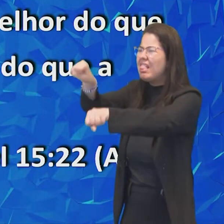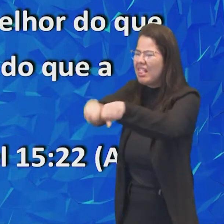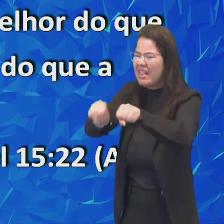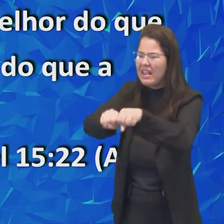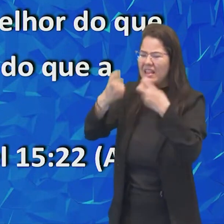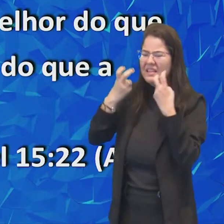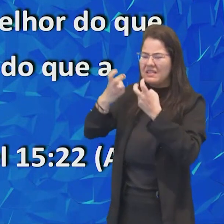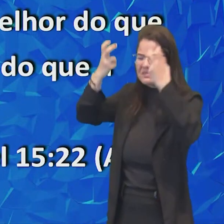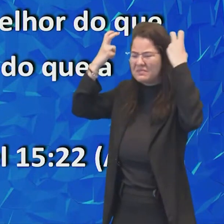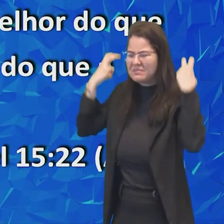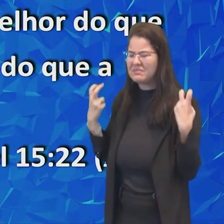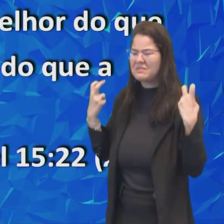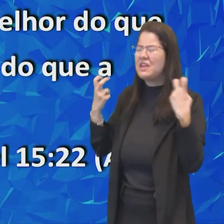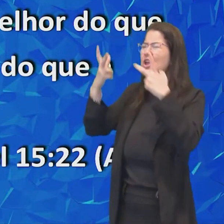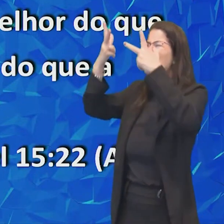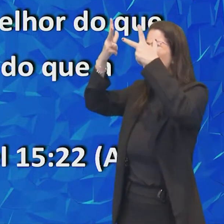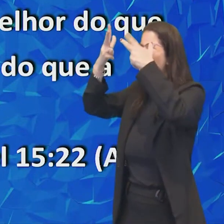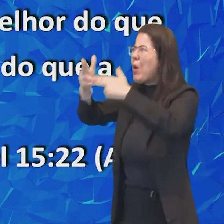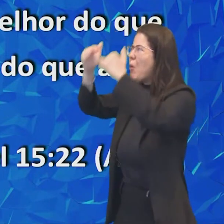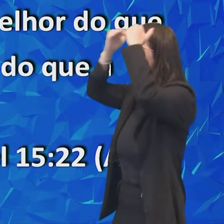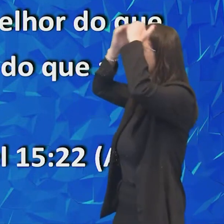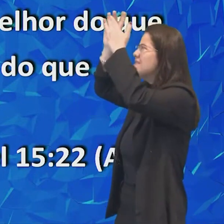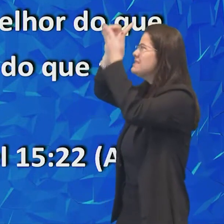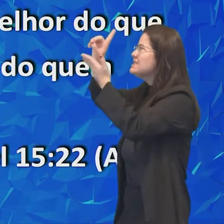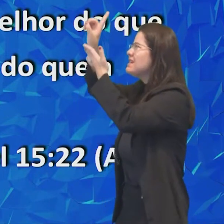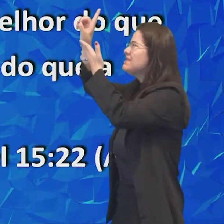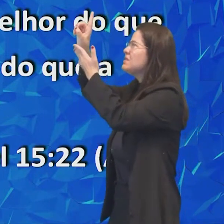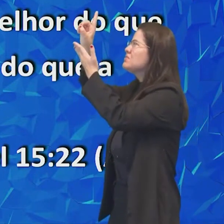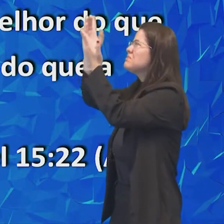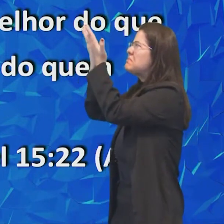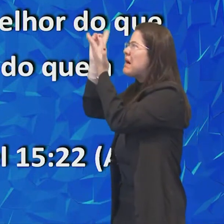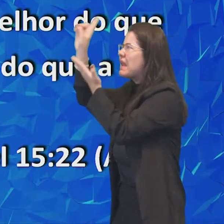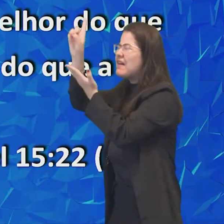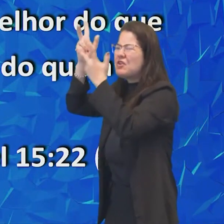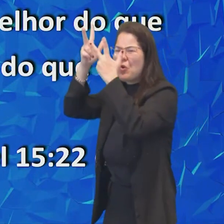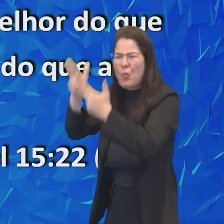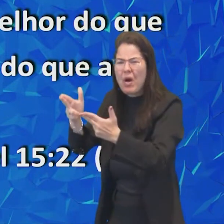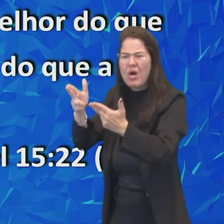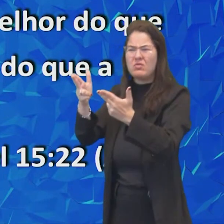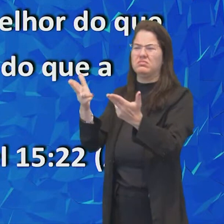que se obedeça a sua palavra?